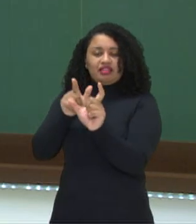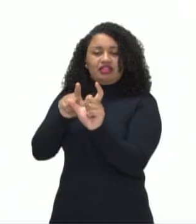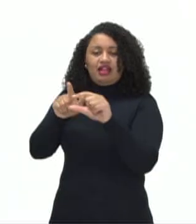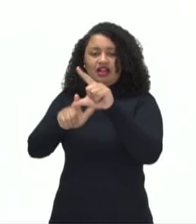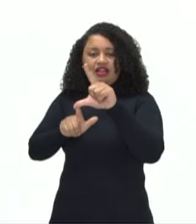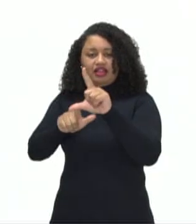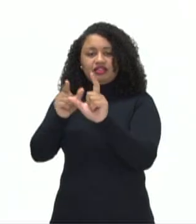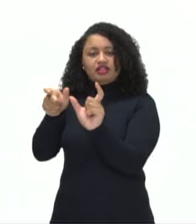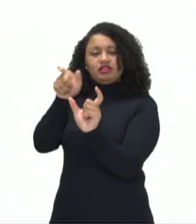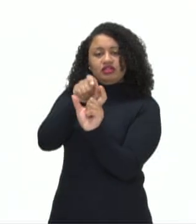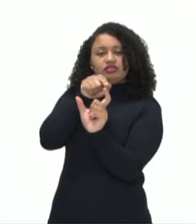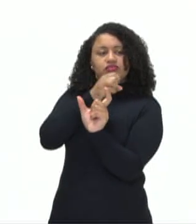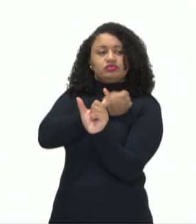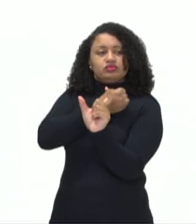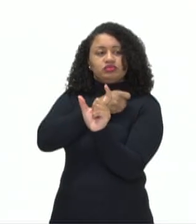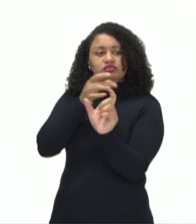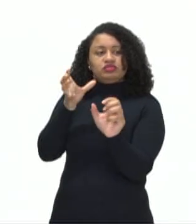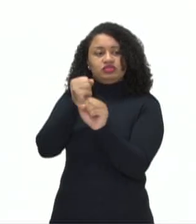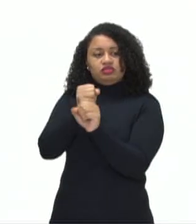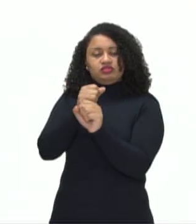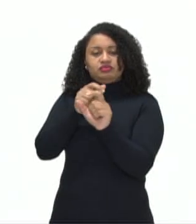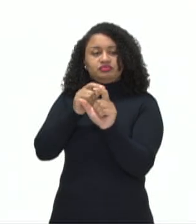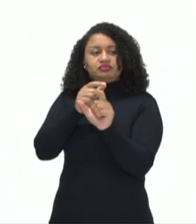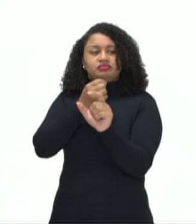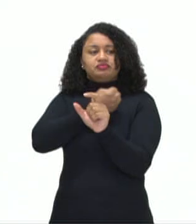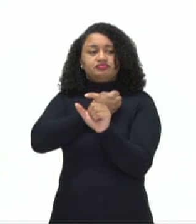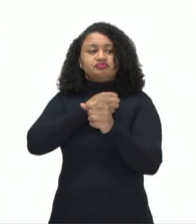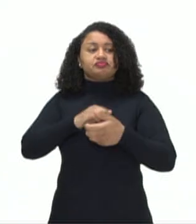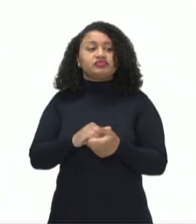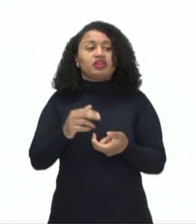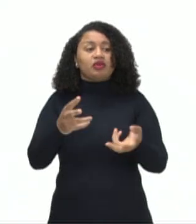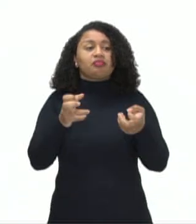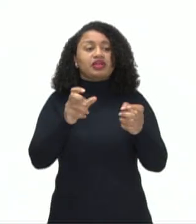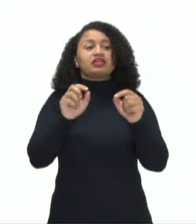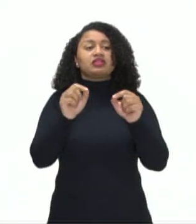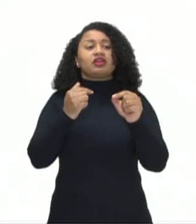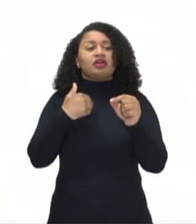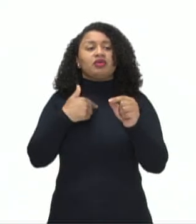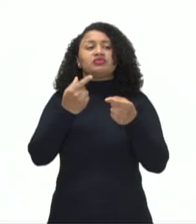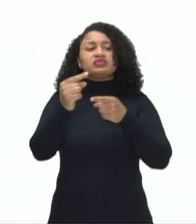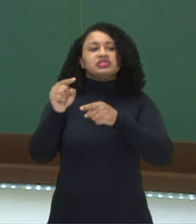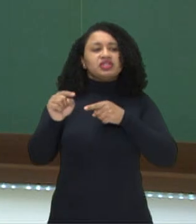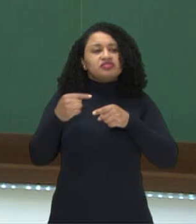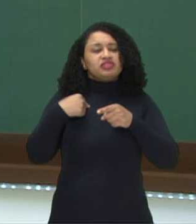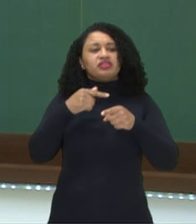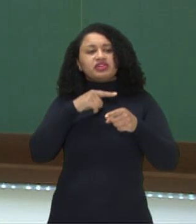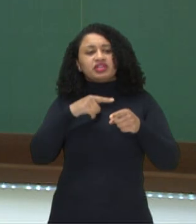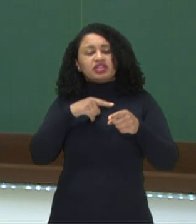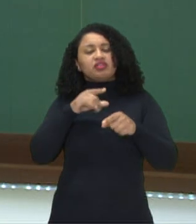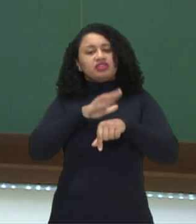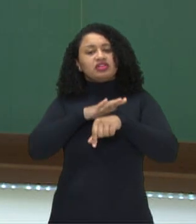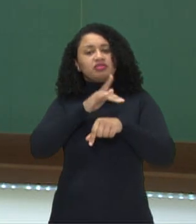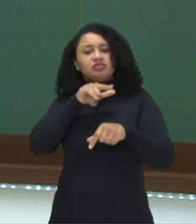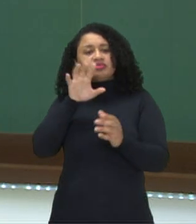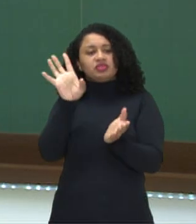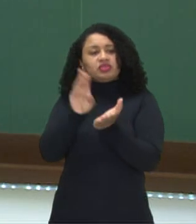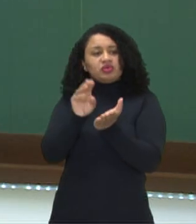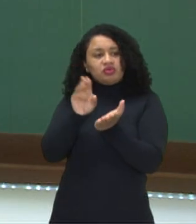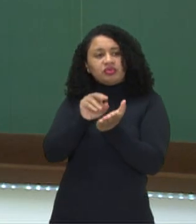Observe aqui os polinômios descritos pela professora Anne na lousa. Este desafio, eu vou dar um tempinho para você copiar, para